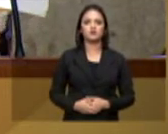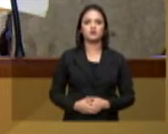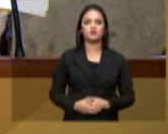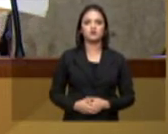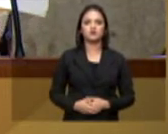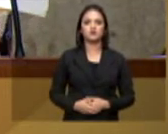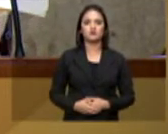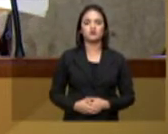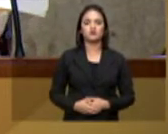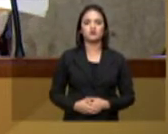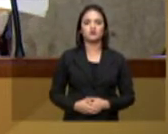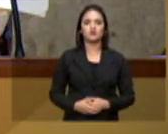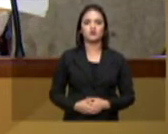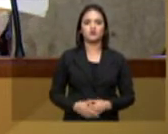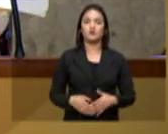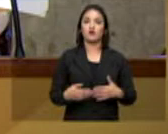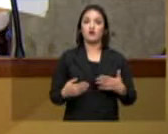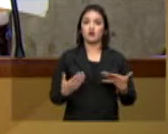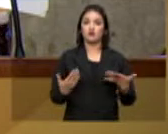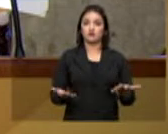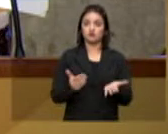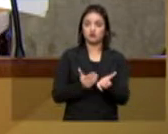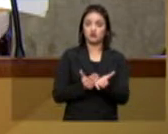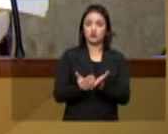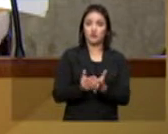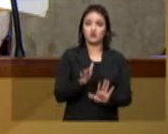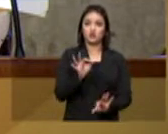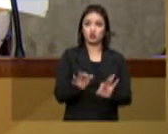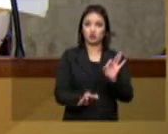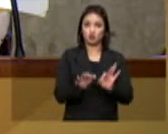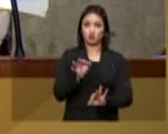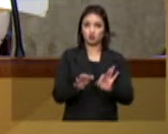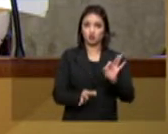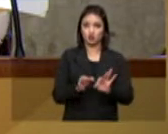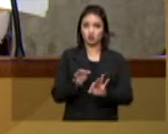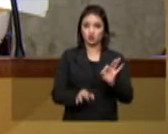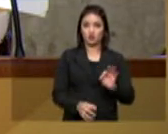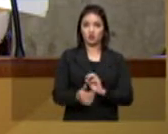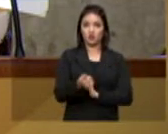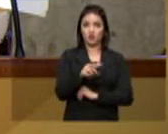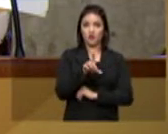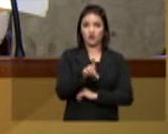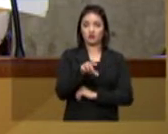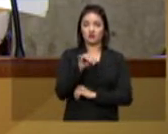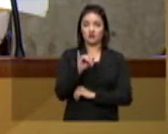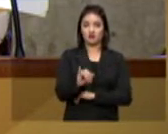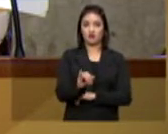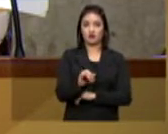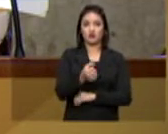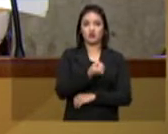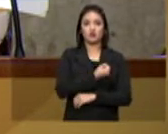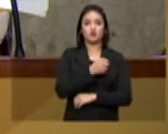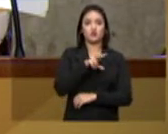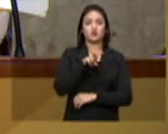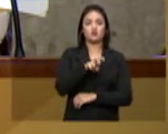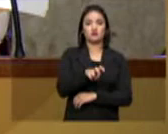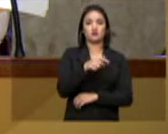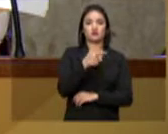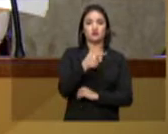para julgamento conjunto a ação direta de inconstitucionalidade